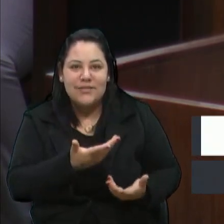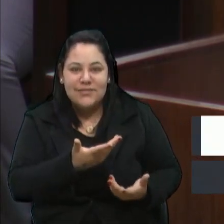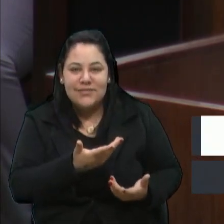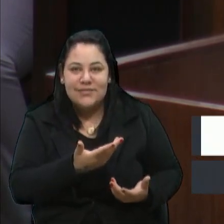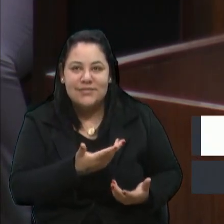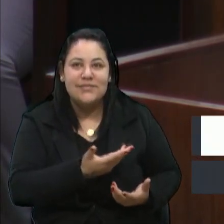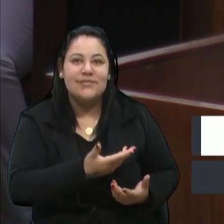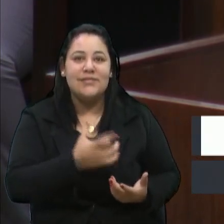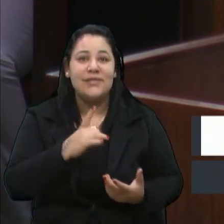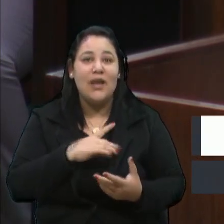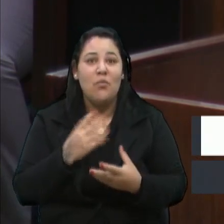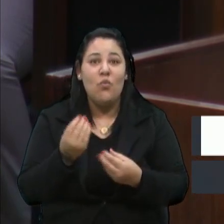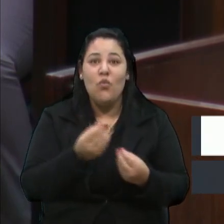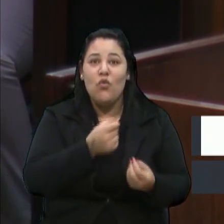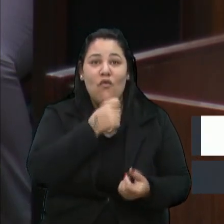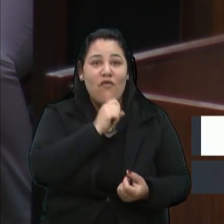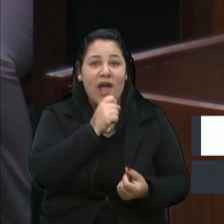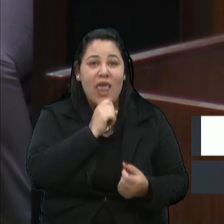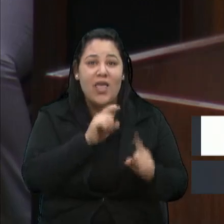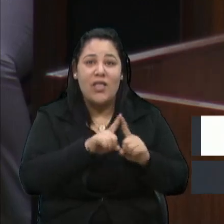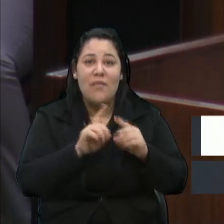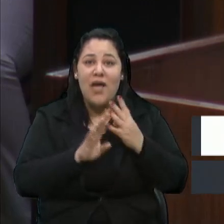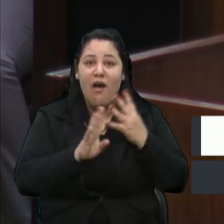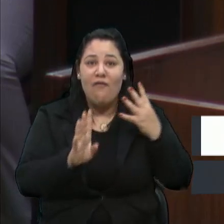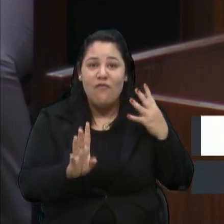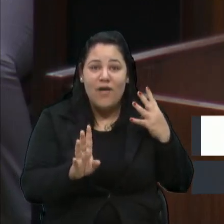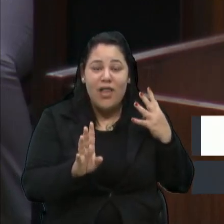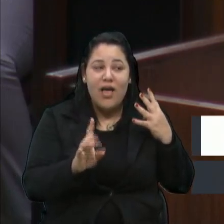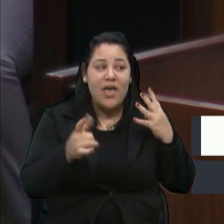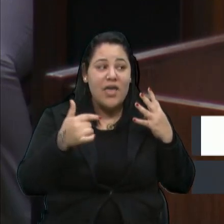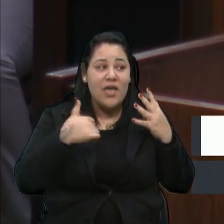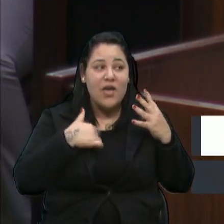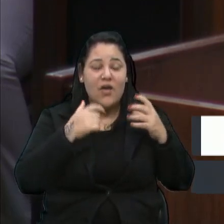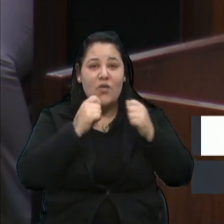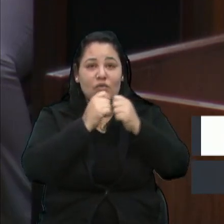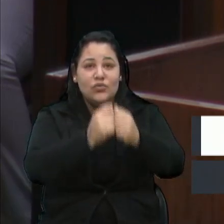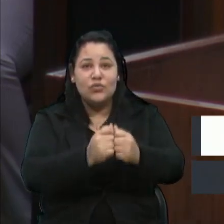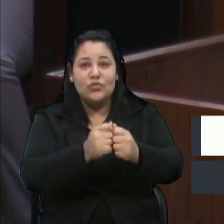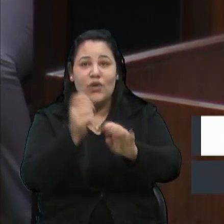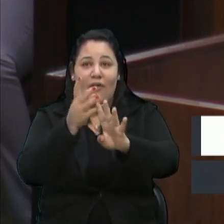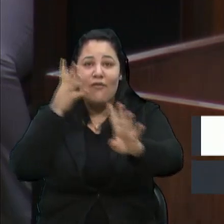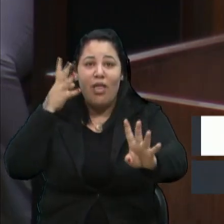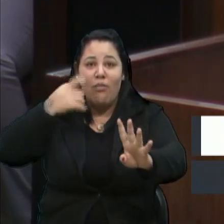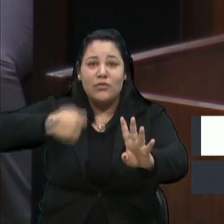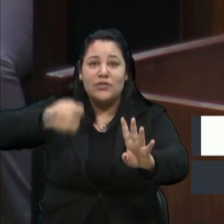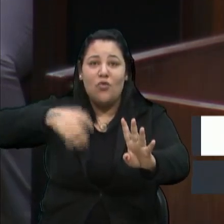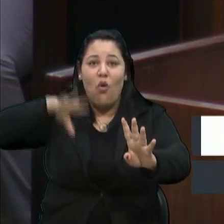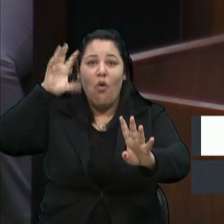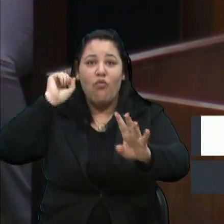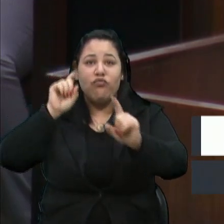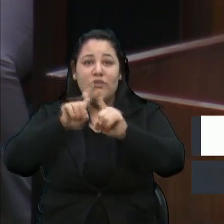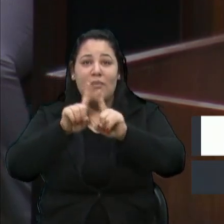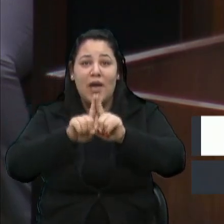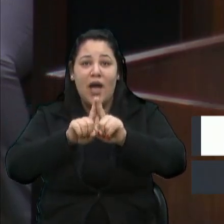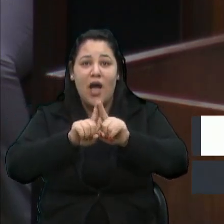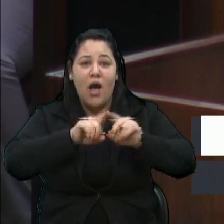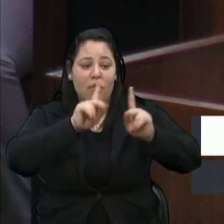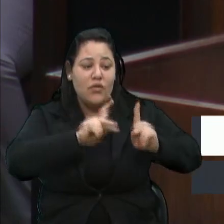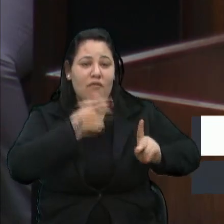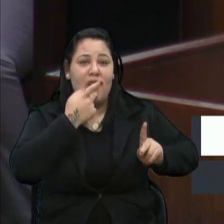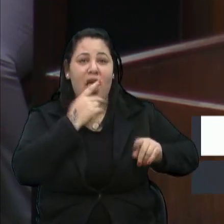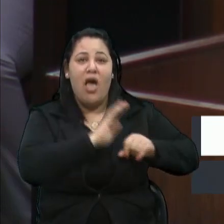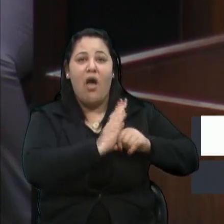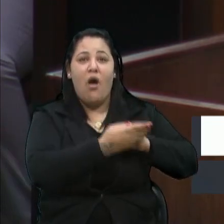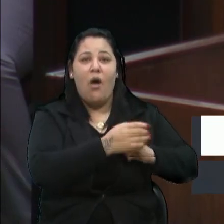de idosos e ainda eu lá na fila ter que escutar o povo dizer o serrano tem